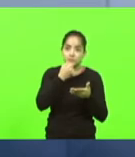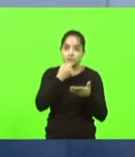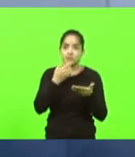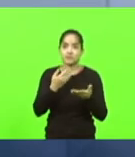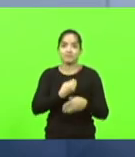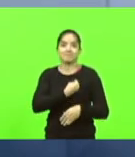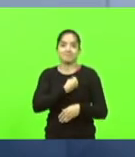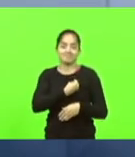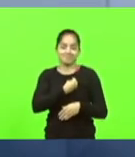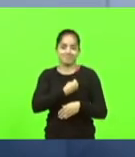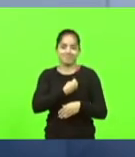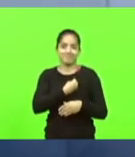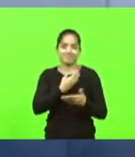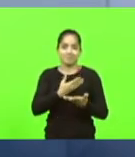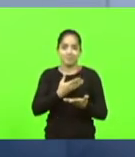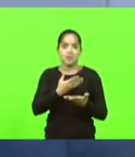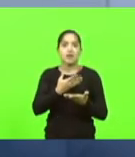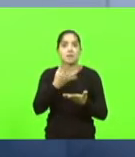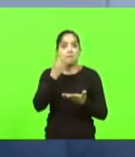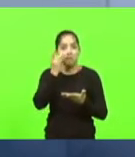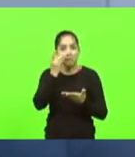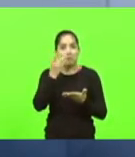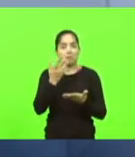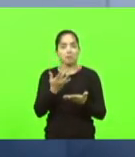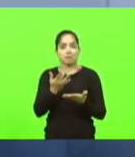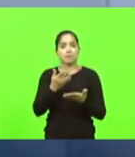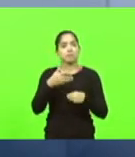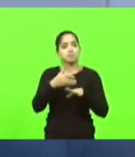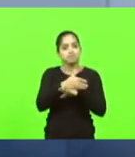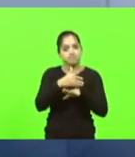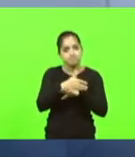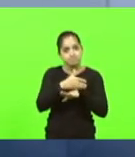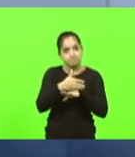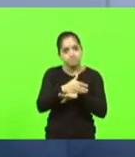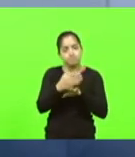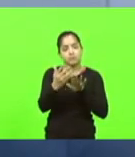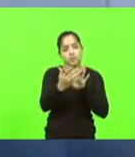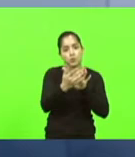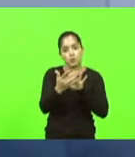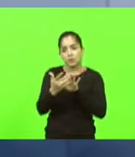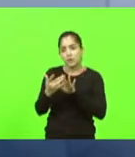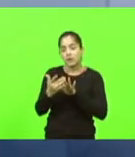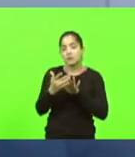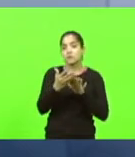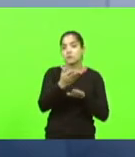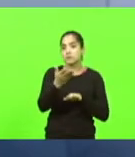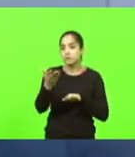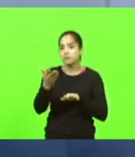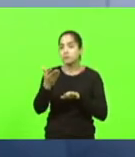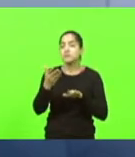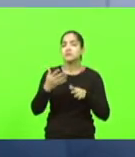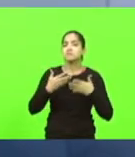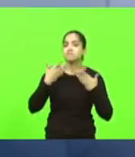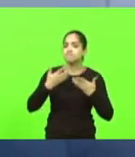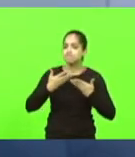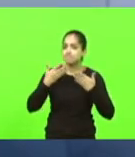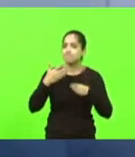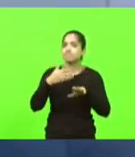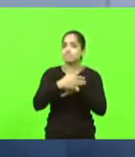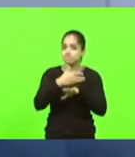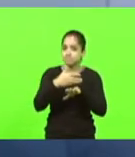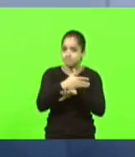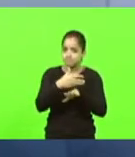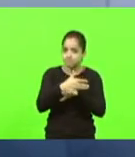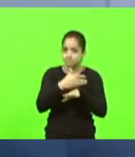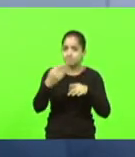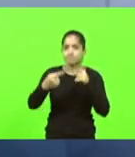fisicamente na Assembleia, participando em contato direto com os deputados, com as deputadas. Sempre fico muito contente em poder participar desses